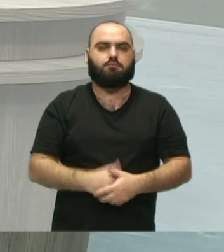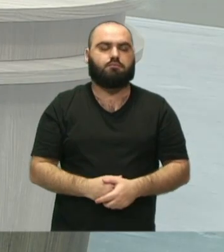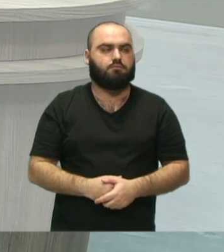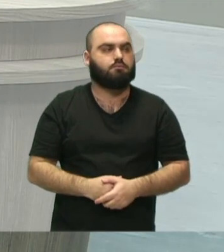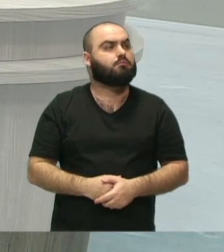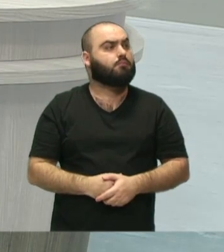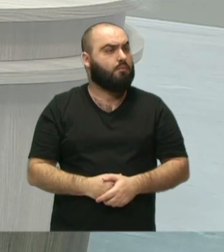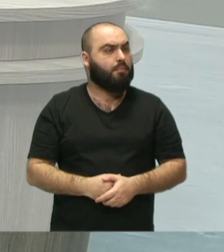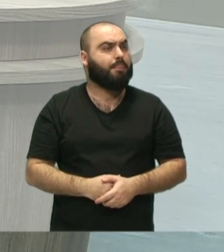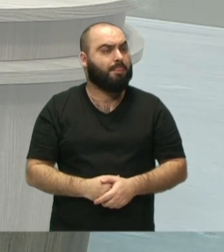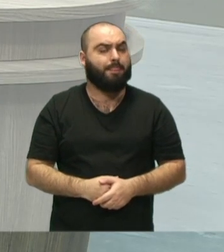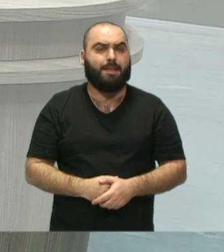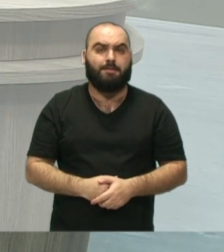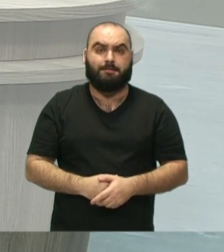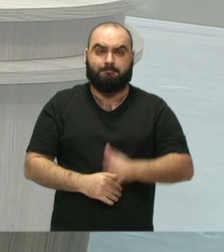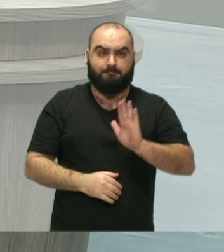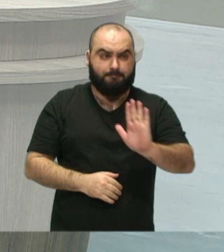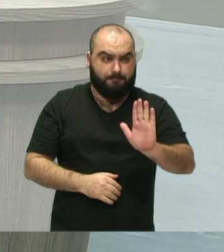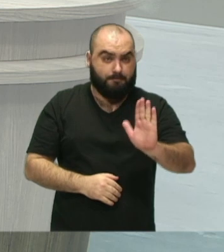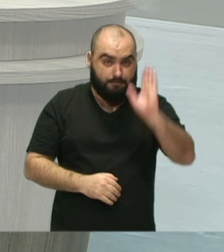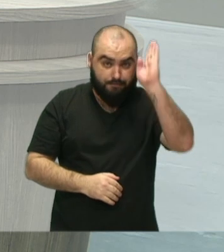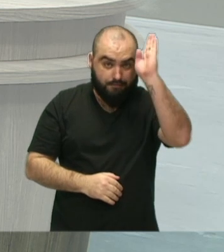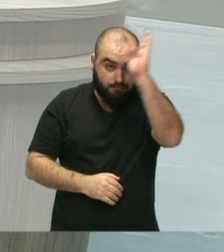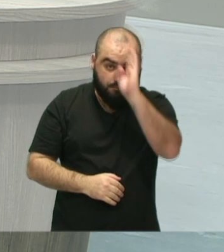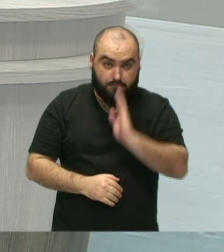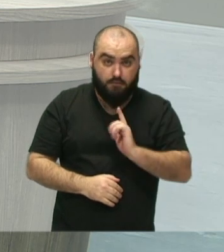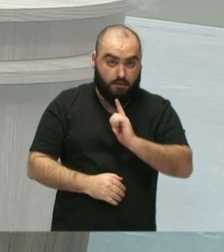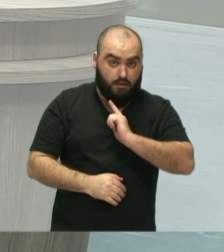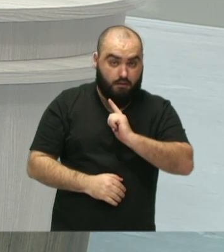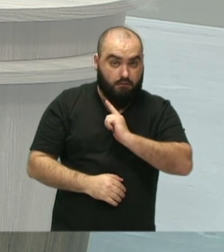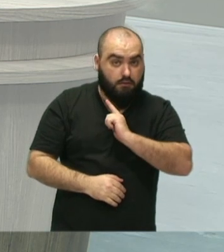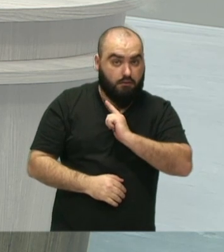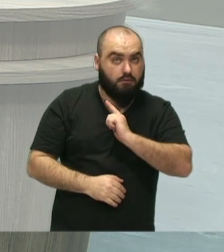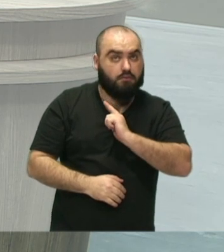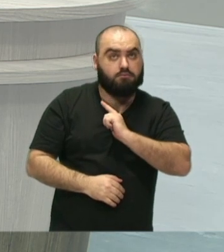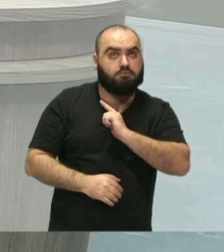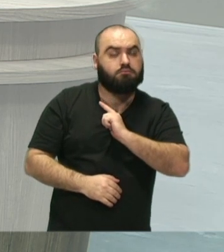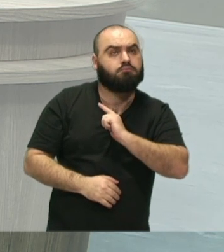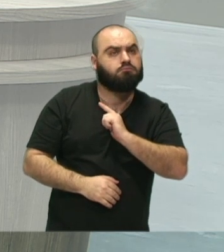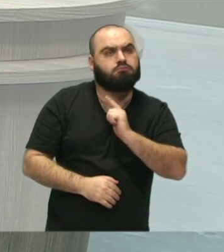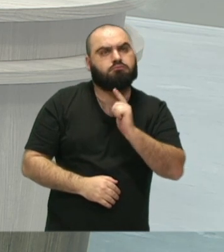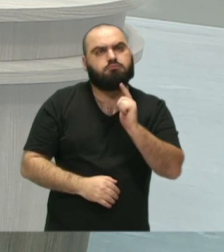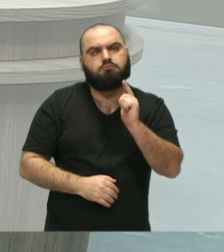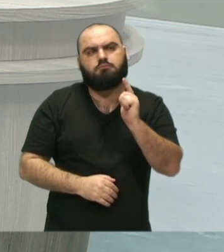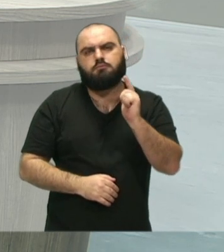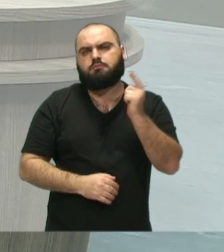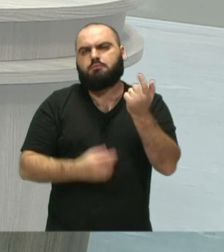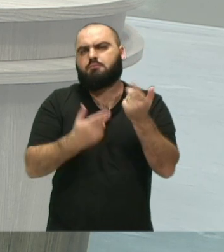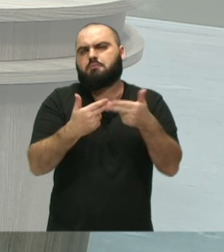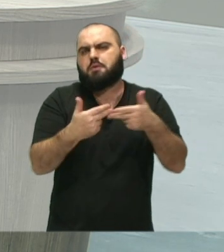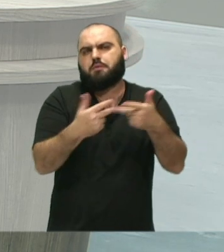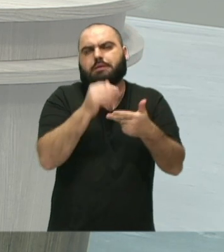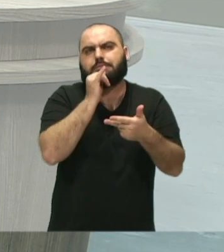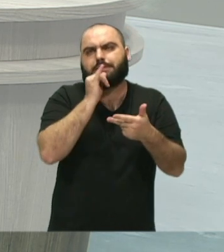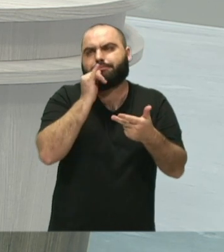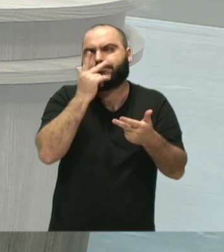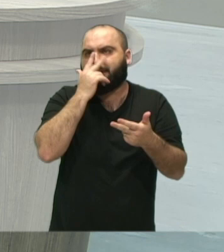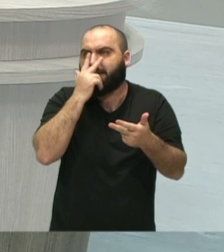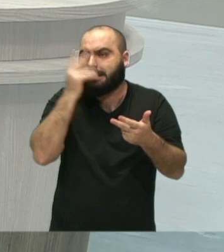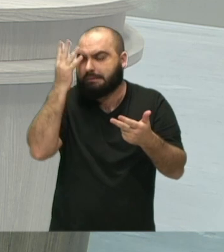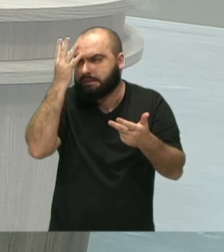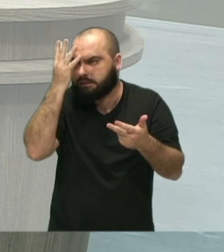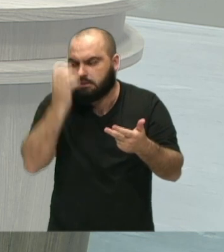assim, o Brasil, ele teve uma questão muito séria, que